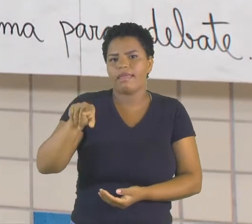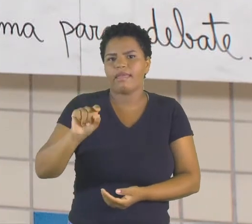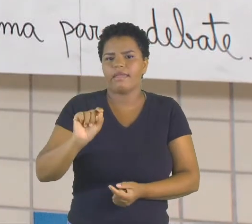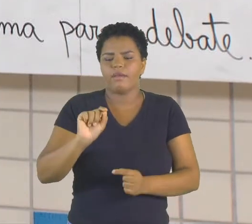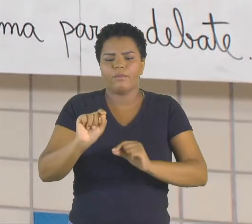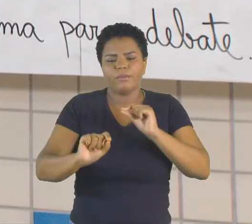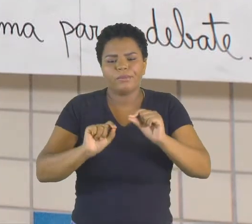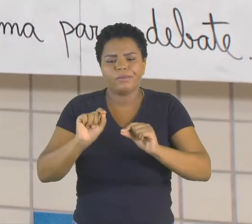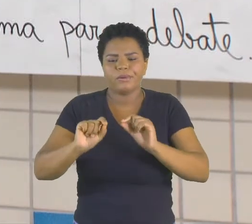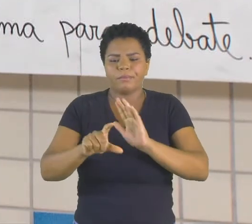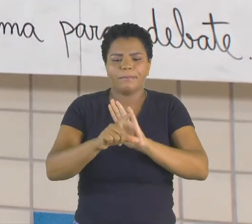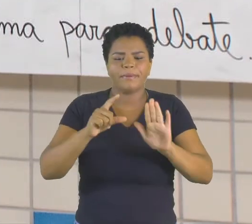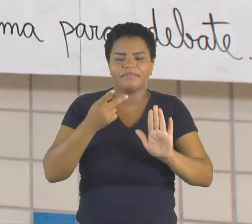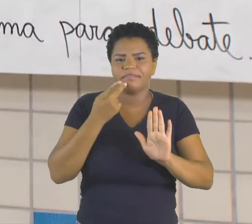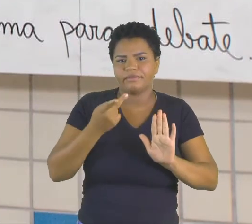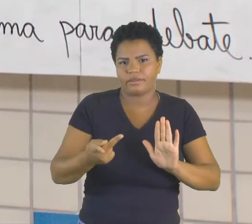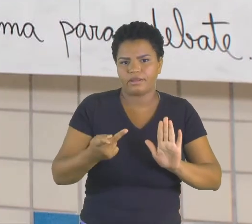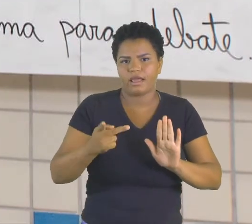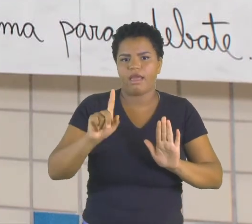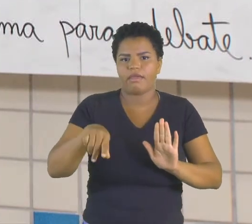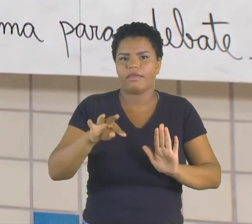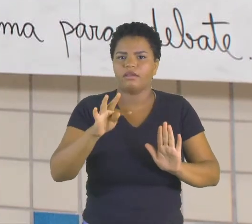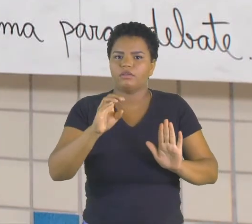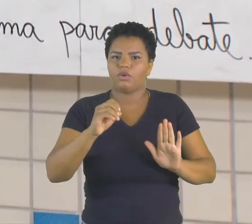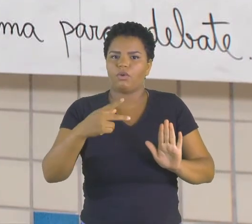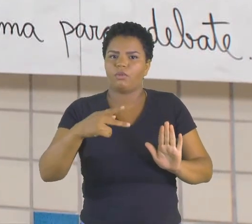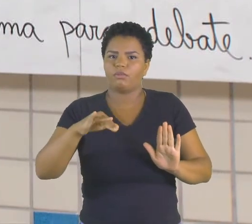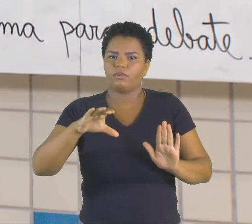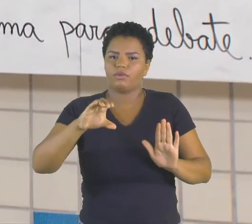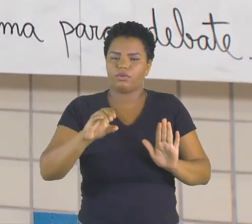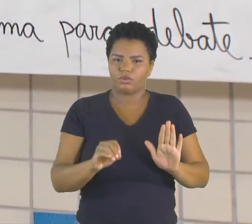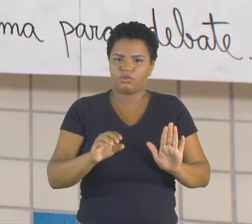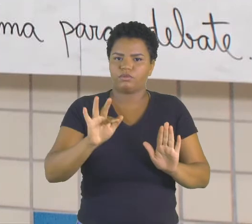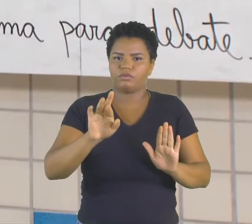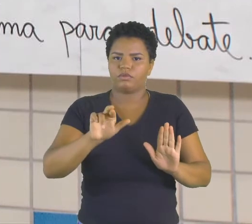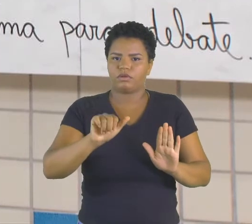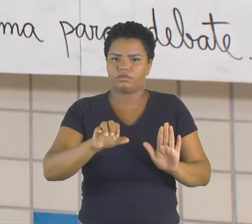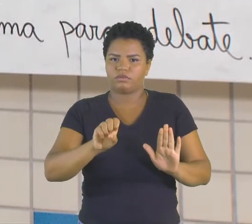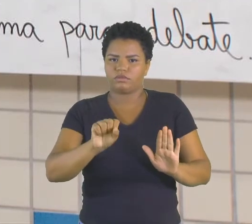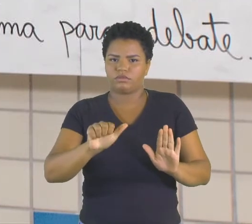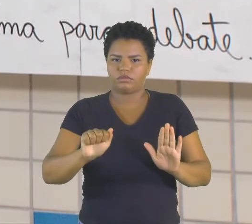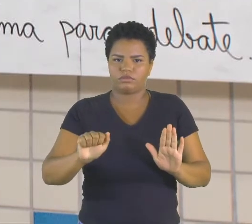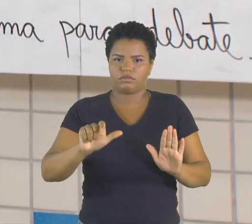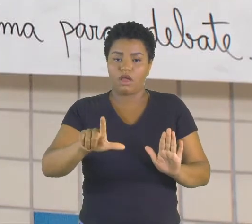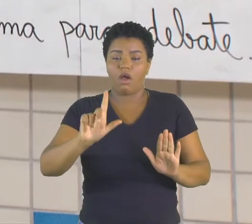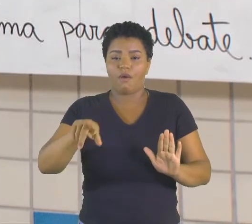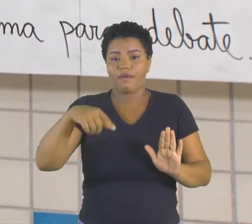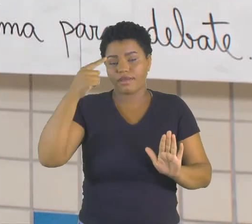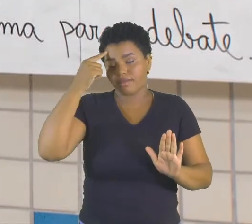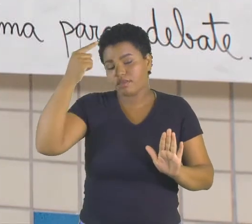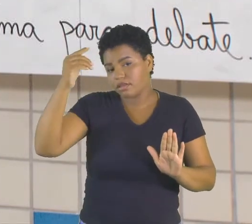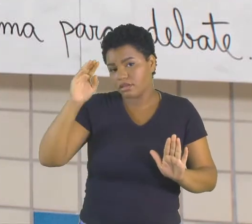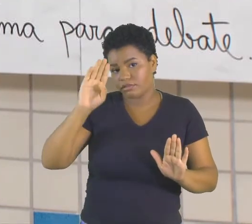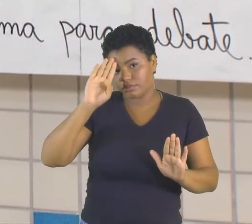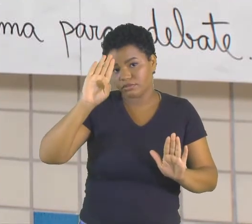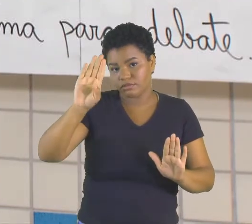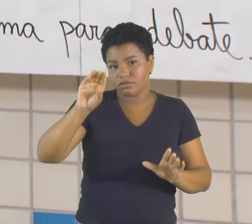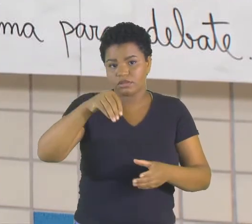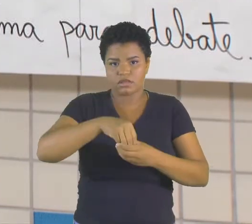dizer, nós chamamos de tópico frasal, né? Que é a ideia central daquele texto, daquele parágrafo em